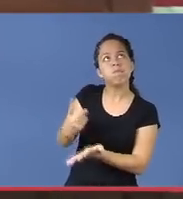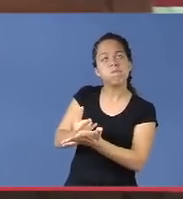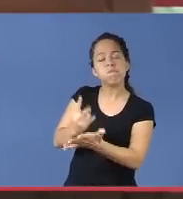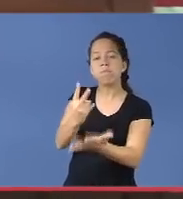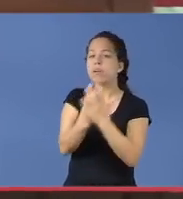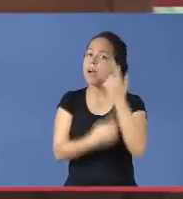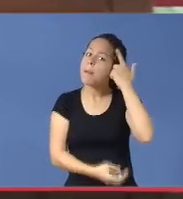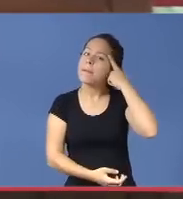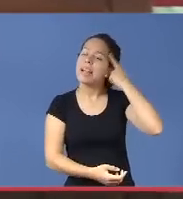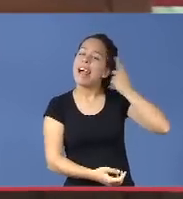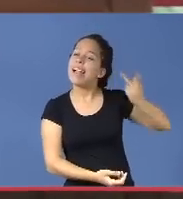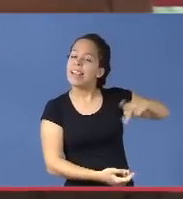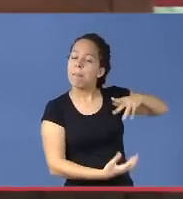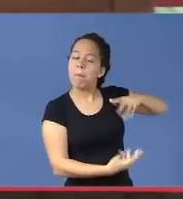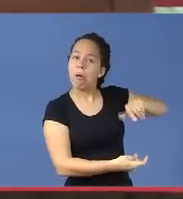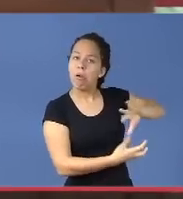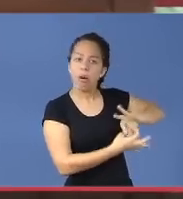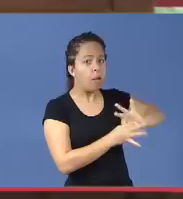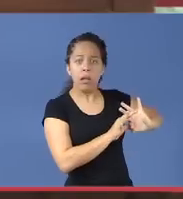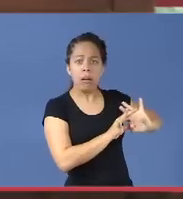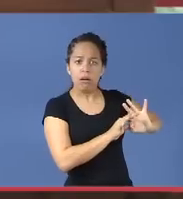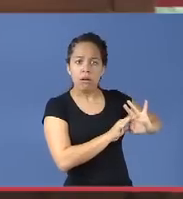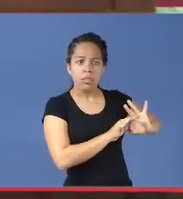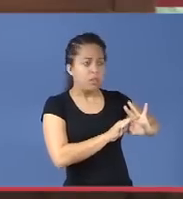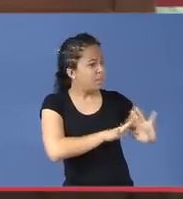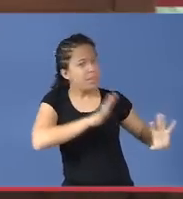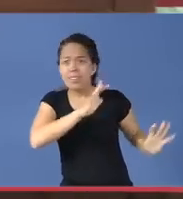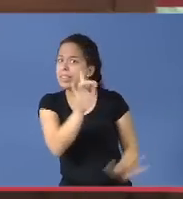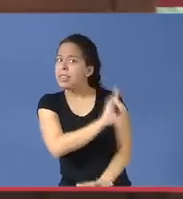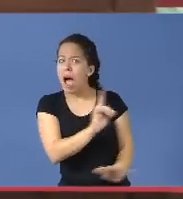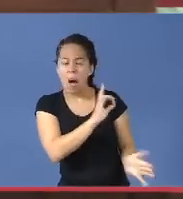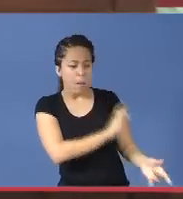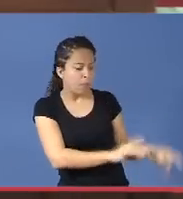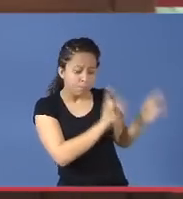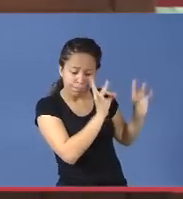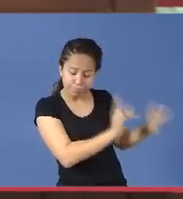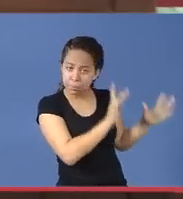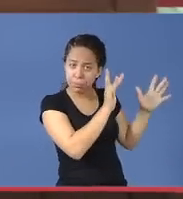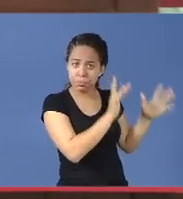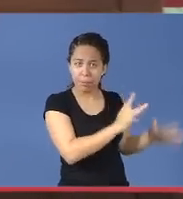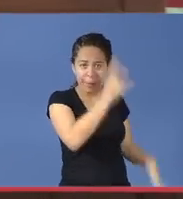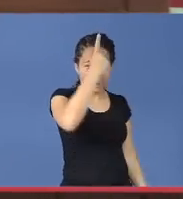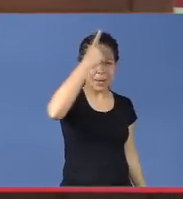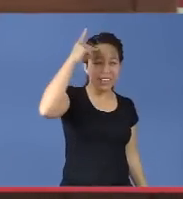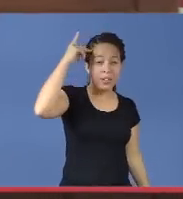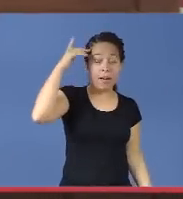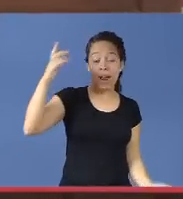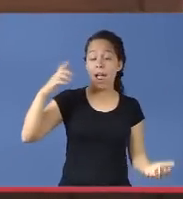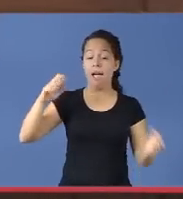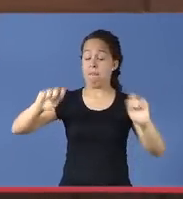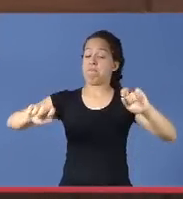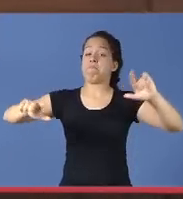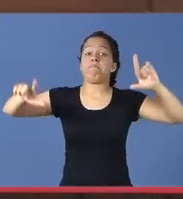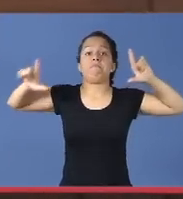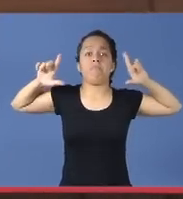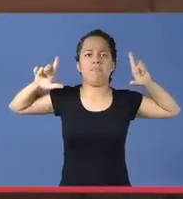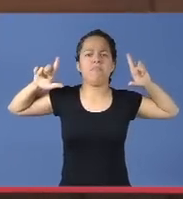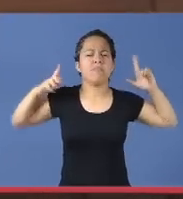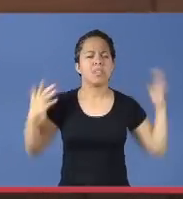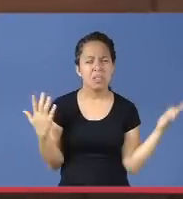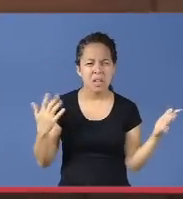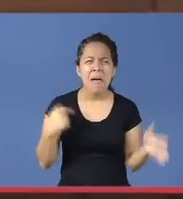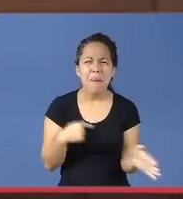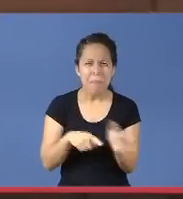de cantores que não têm compromisso com nada. Artistas. Eu pergunto, é isso?